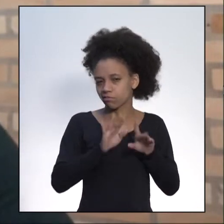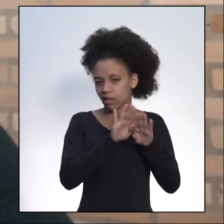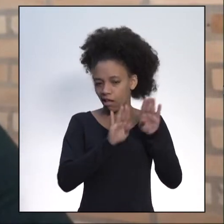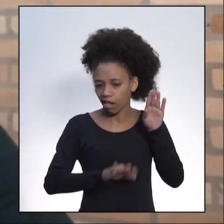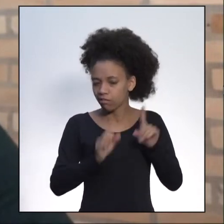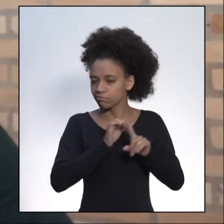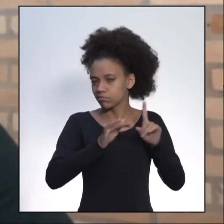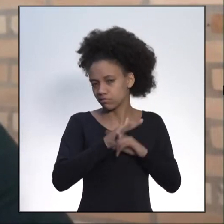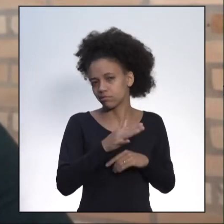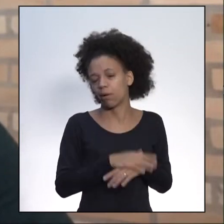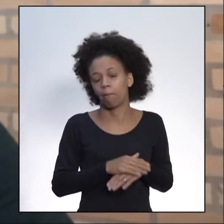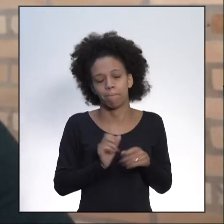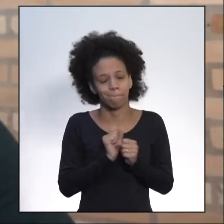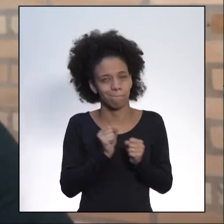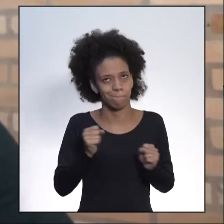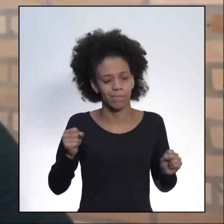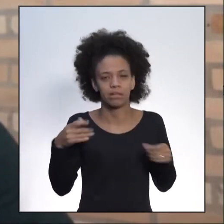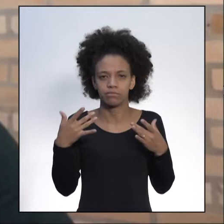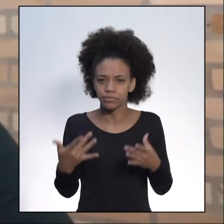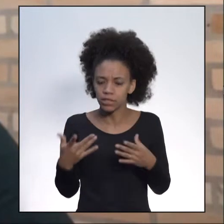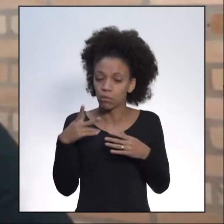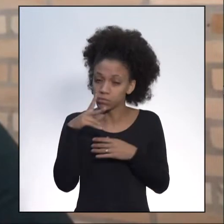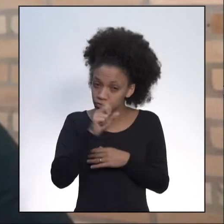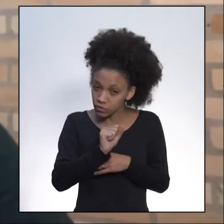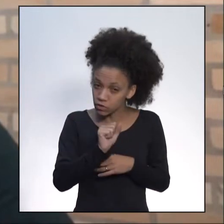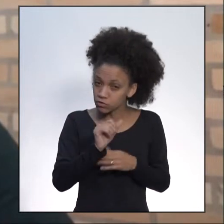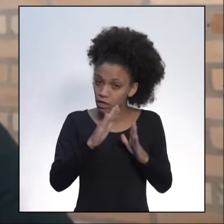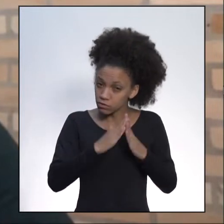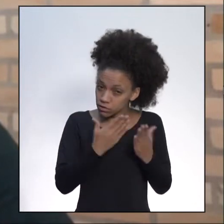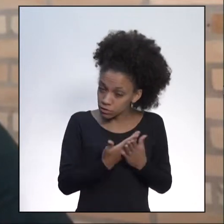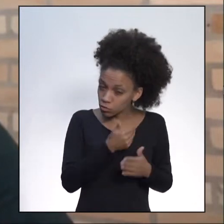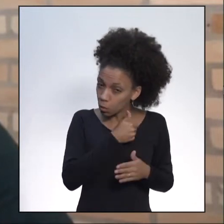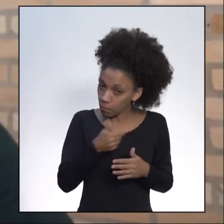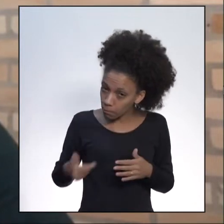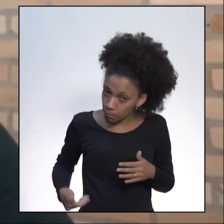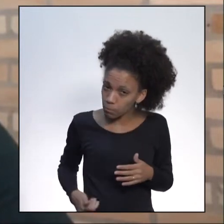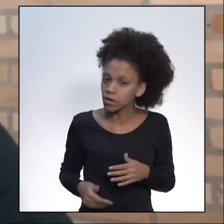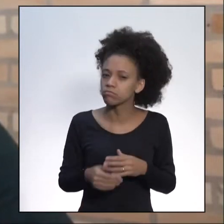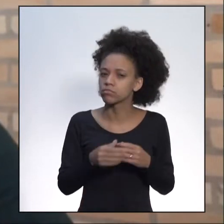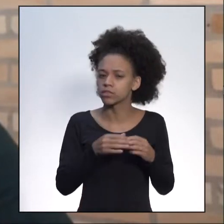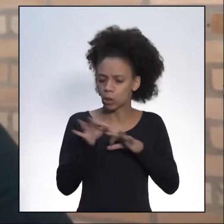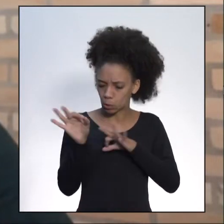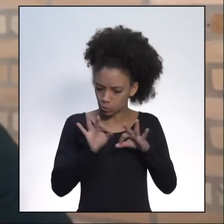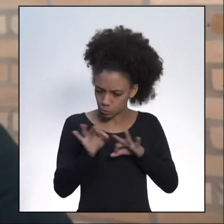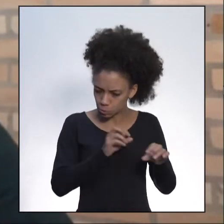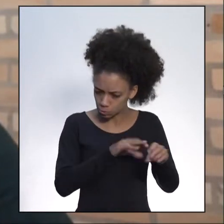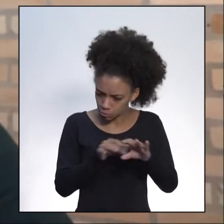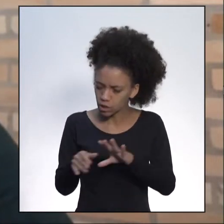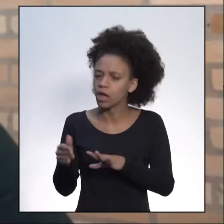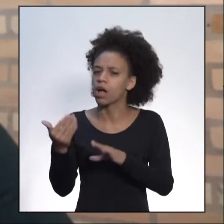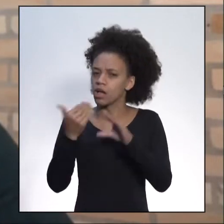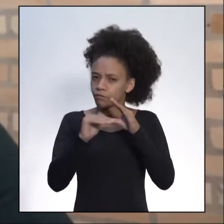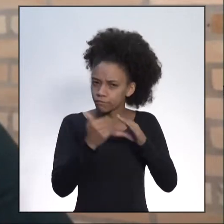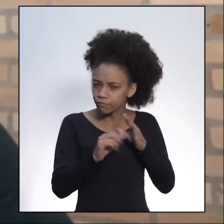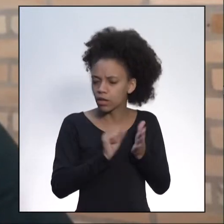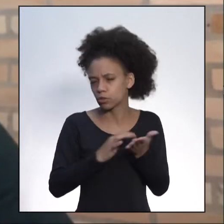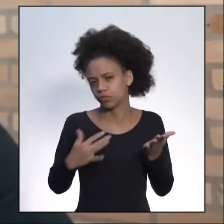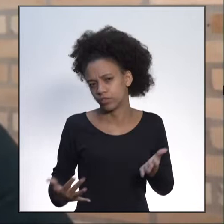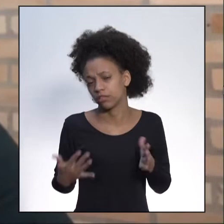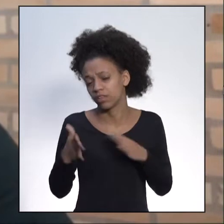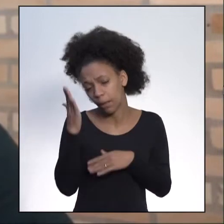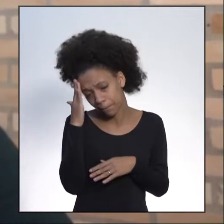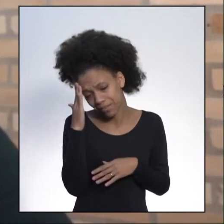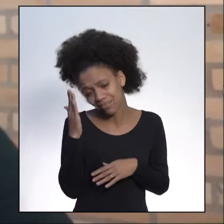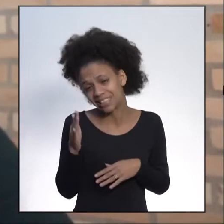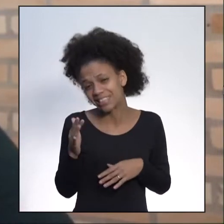os esforços das redes públicas em propiciar aulas, em enviar materiais, a gente sabe que